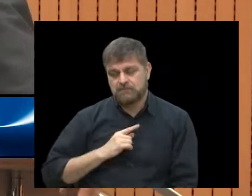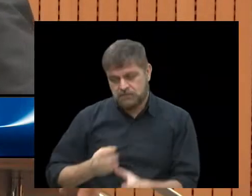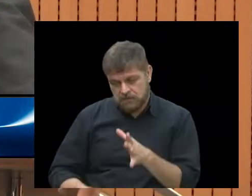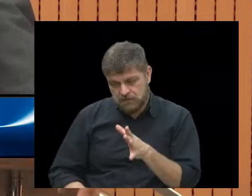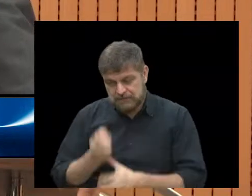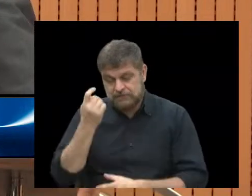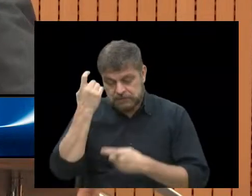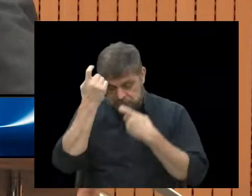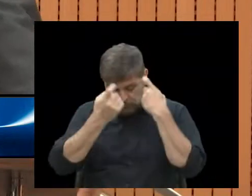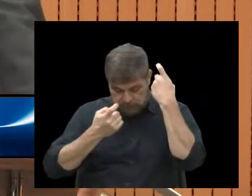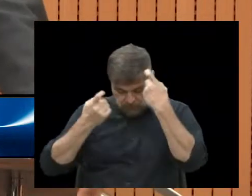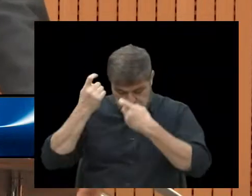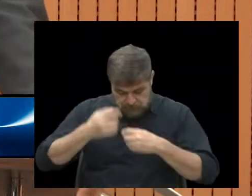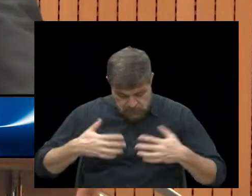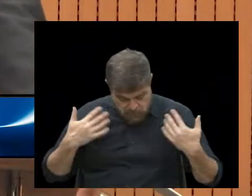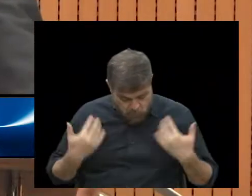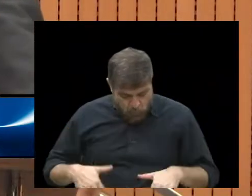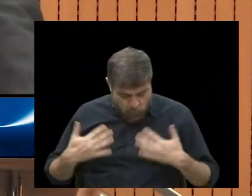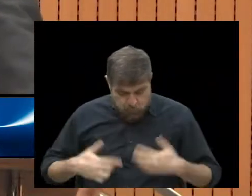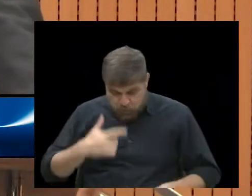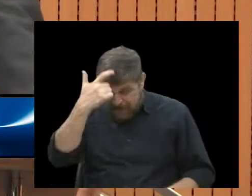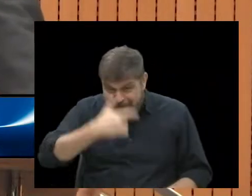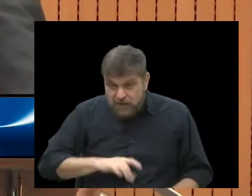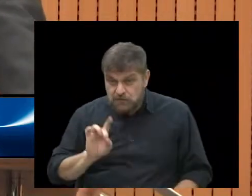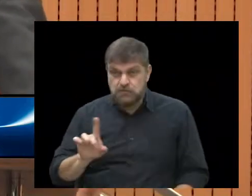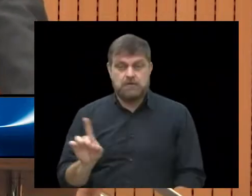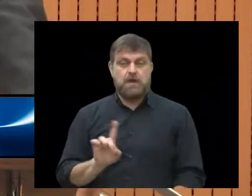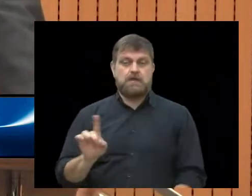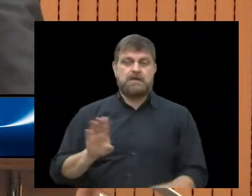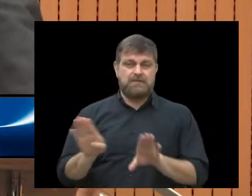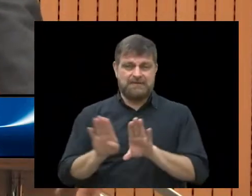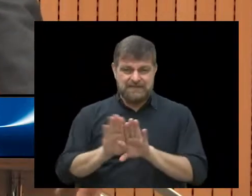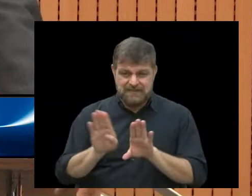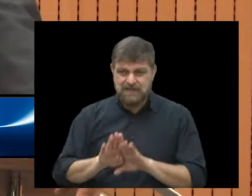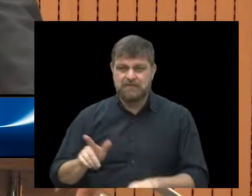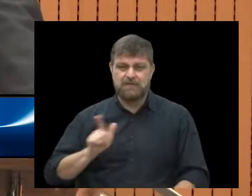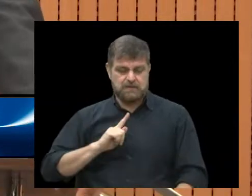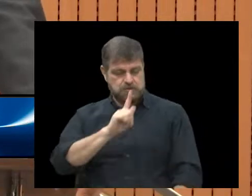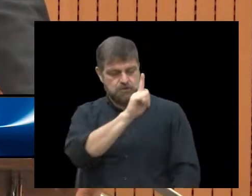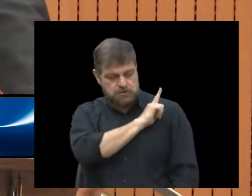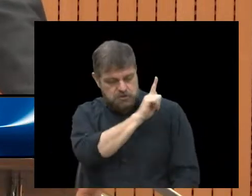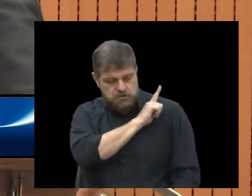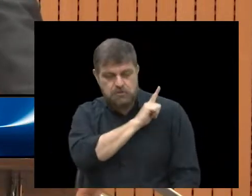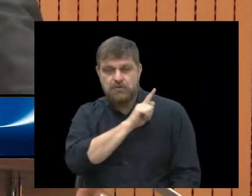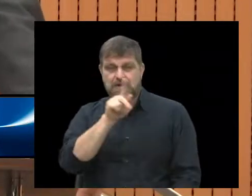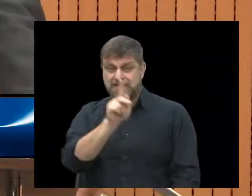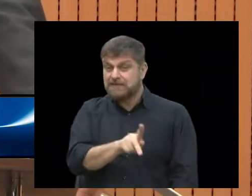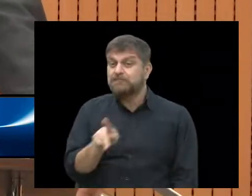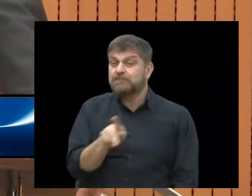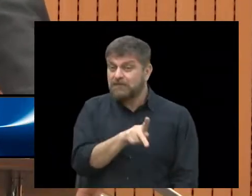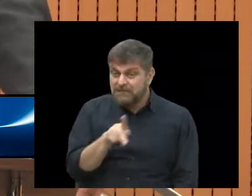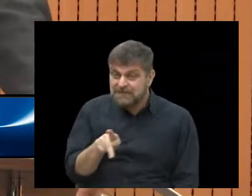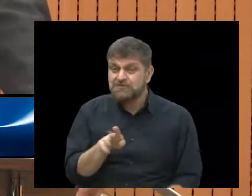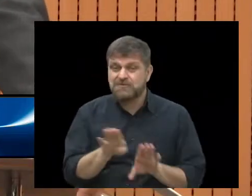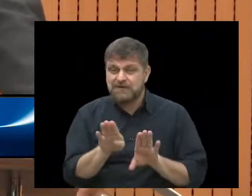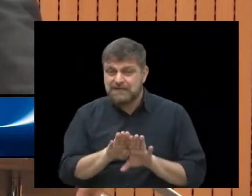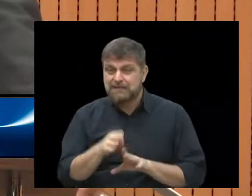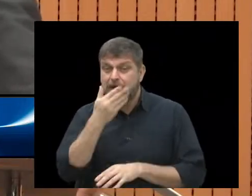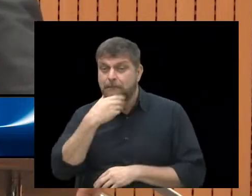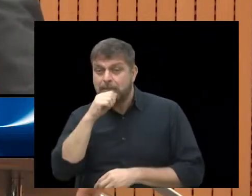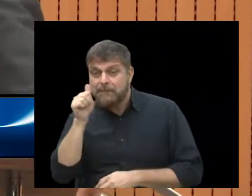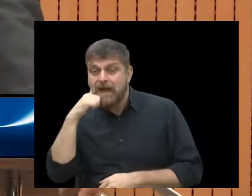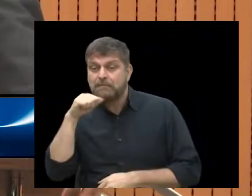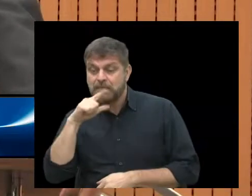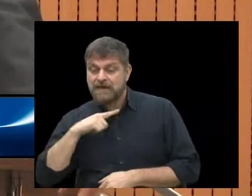grande preocupação, não só desse vereador aqui, mas de muitos gestores, de muitos professores, de muitos pais de